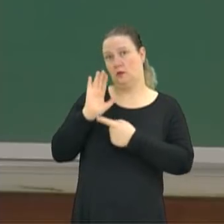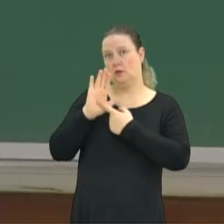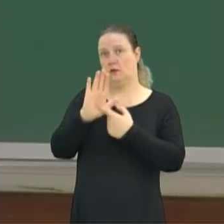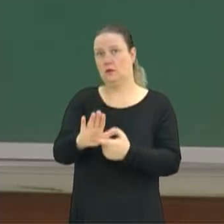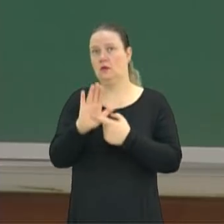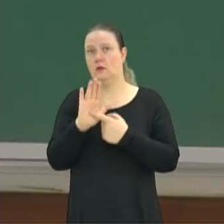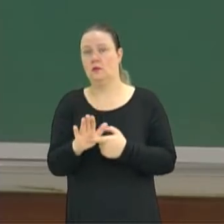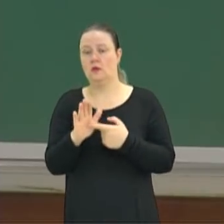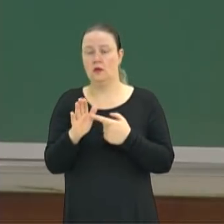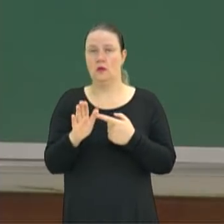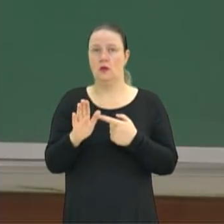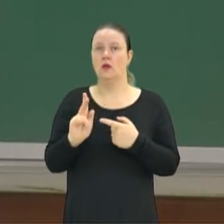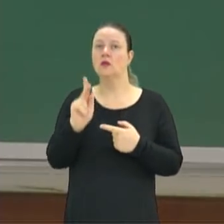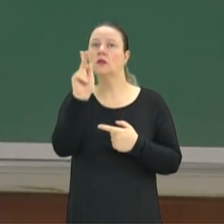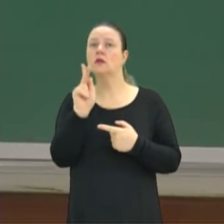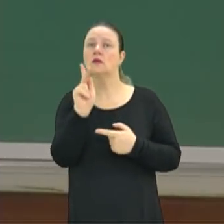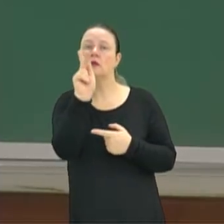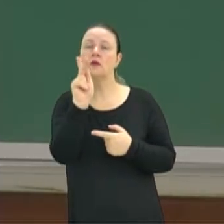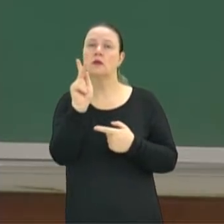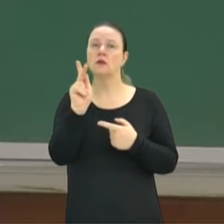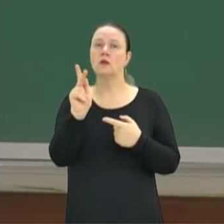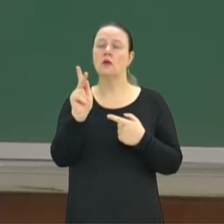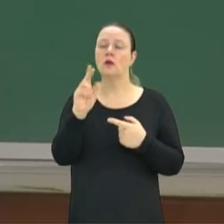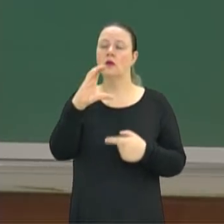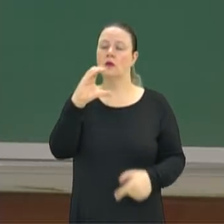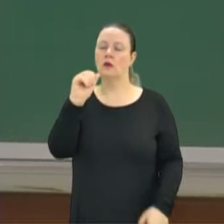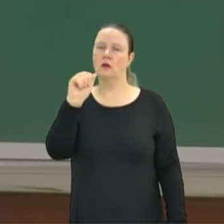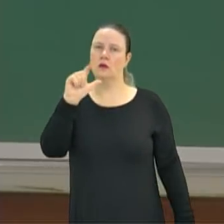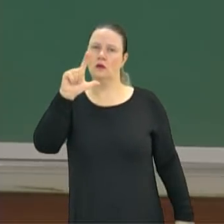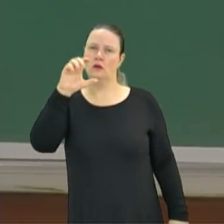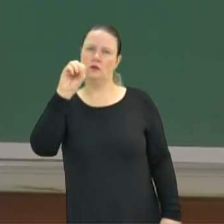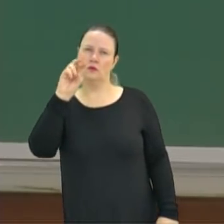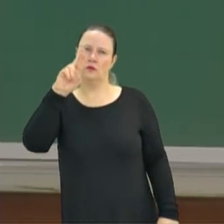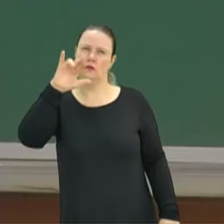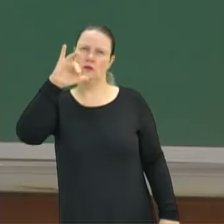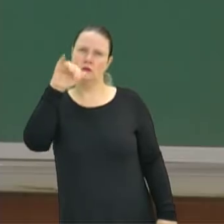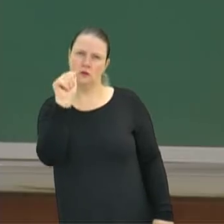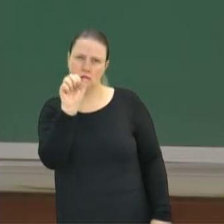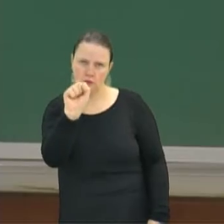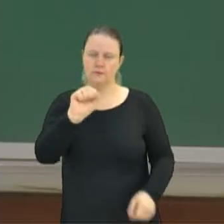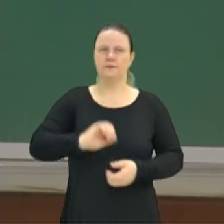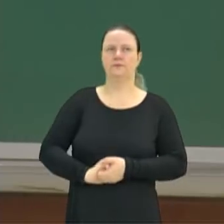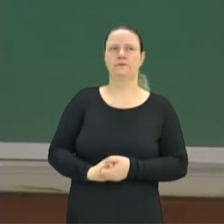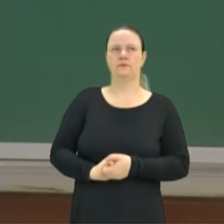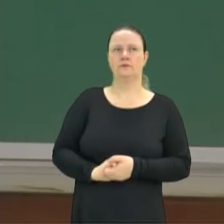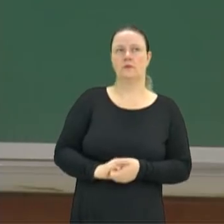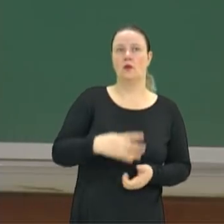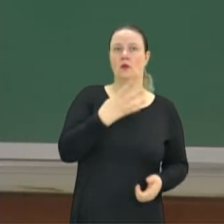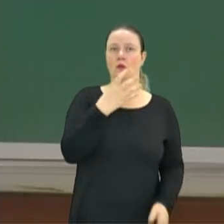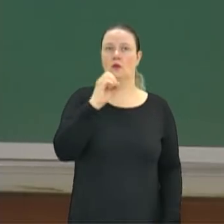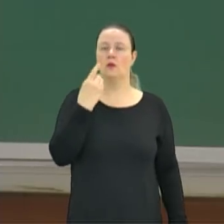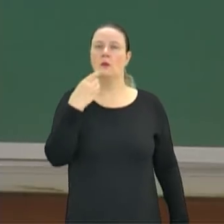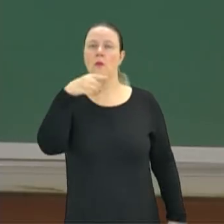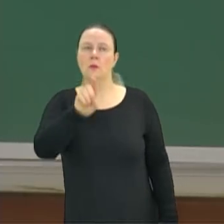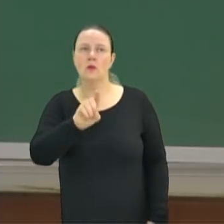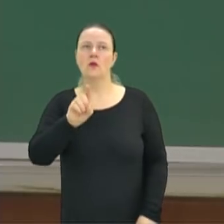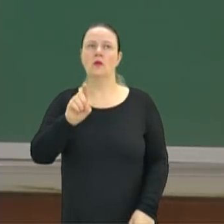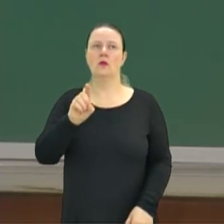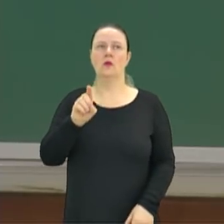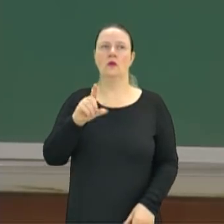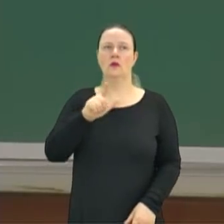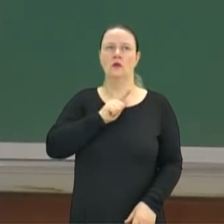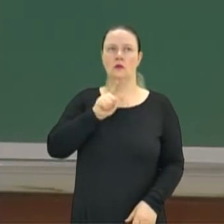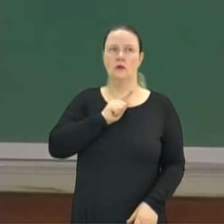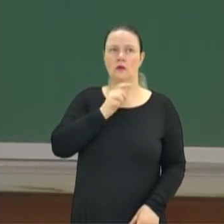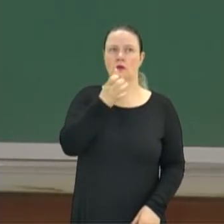quilocalorias, você sabe que está falando de energia. Então ali, 40.000 quilocalorias por metro quadrado ao ano são consumidos por 600 quilocalorias